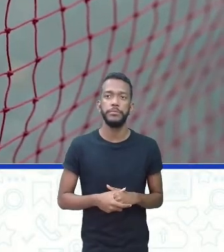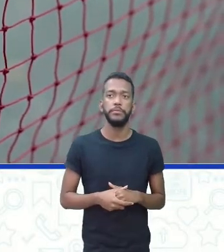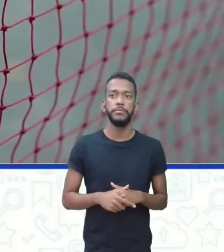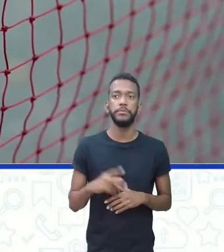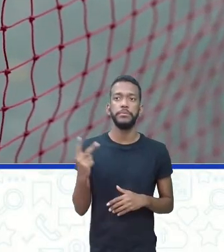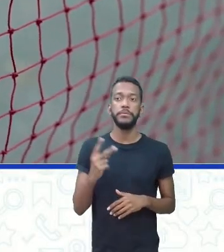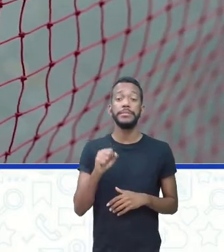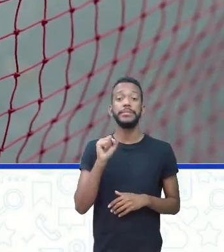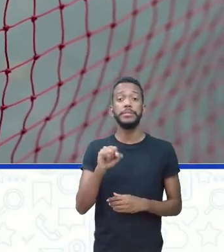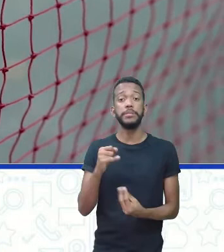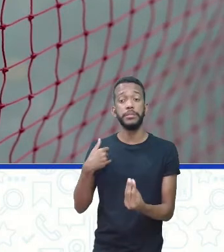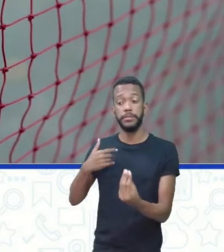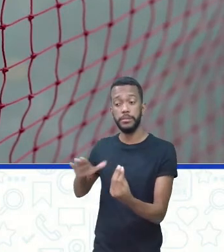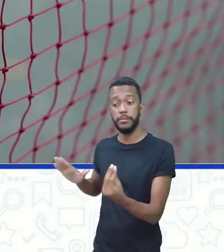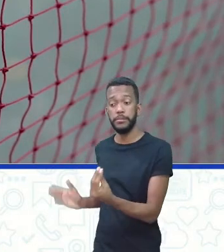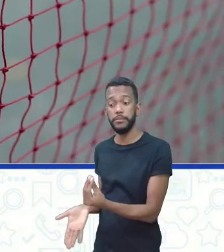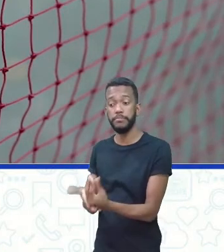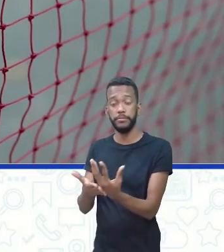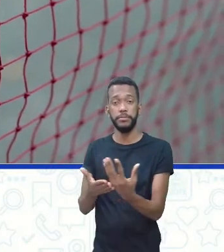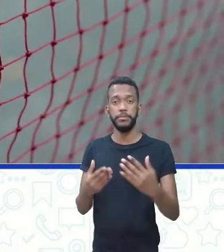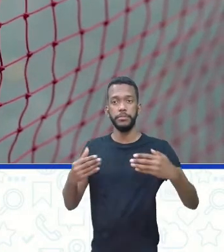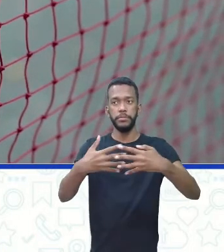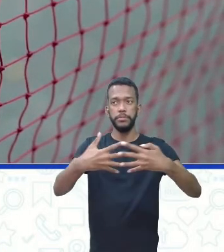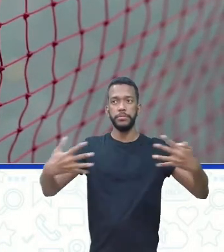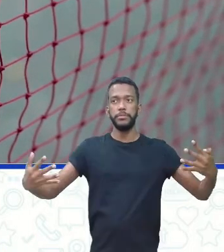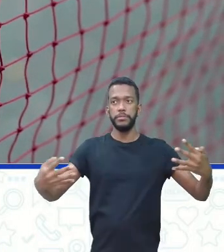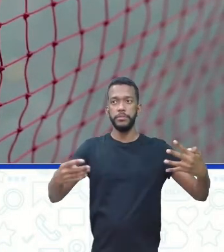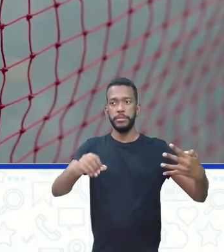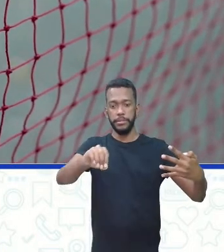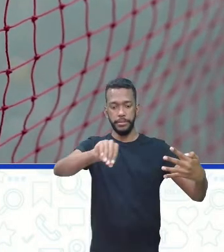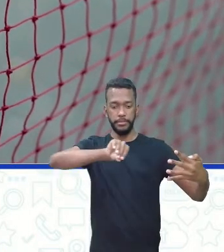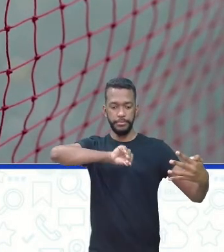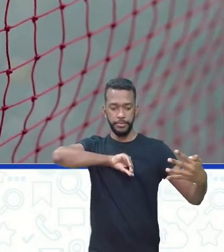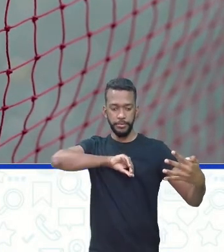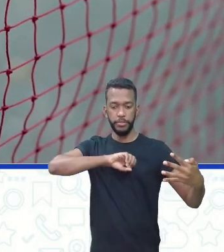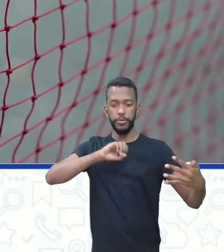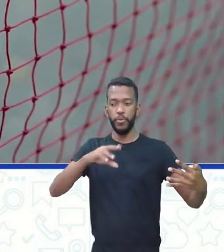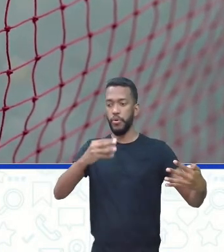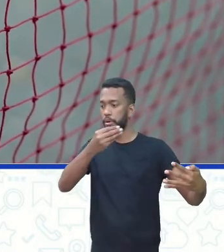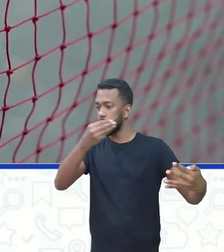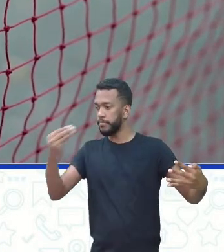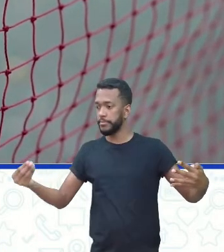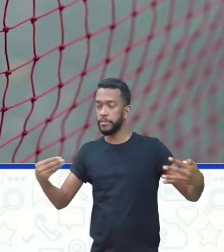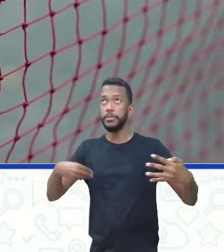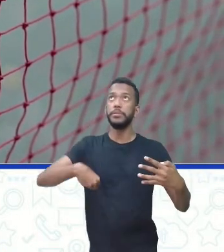2. Se a peteca acerta o jogador, sua roupa, teto ou arredores da quadra.